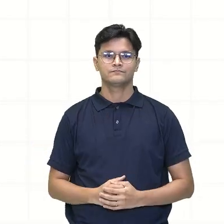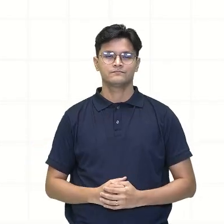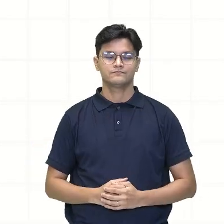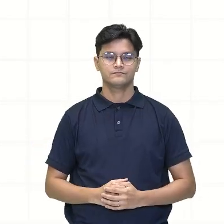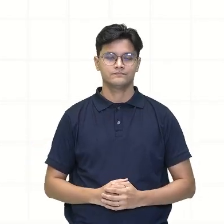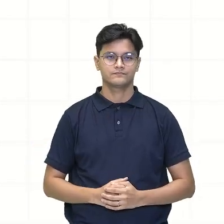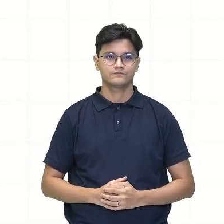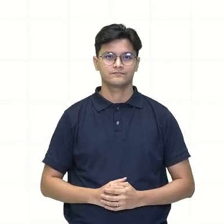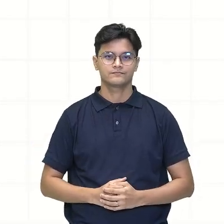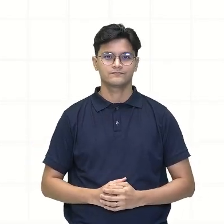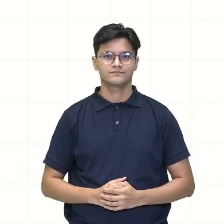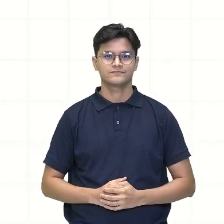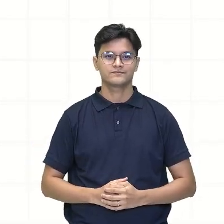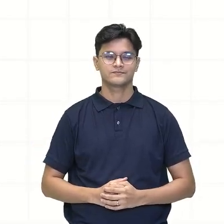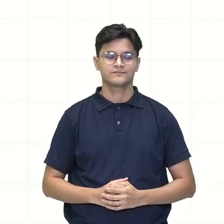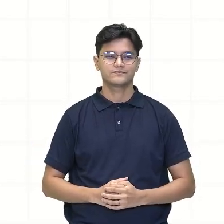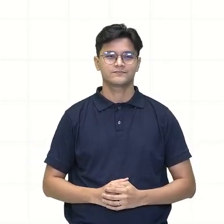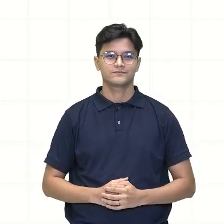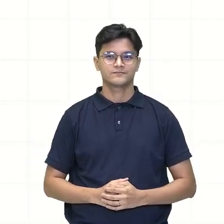negativo.